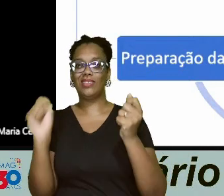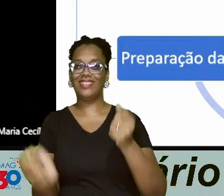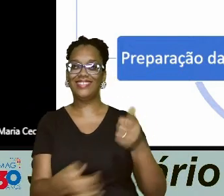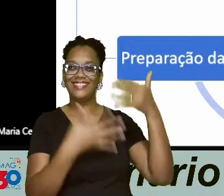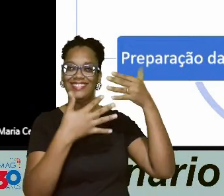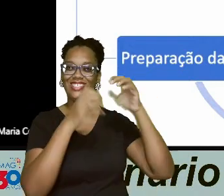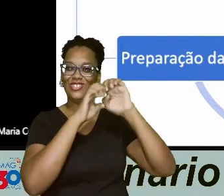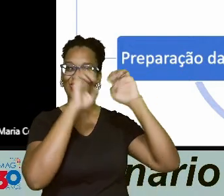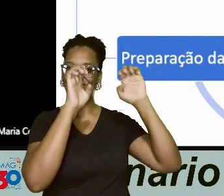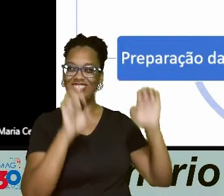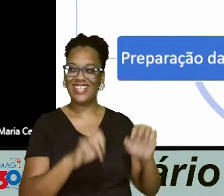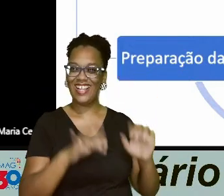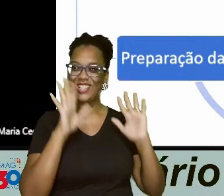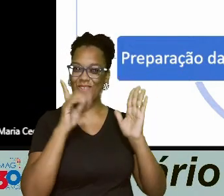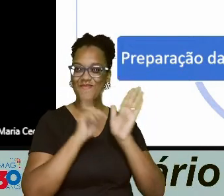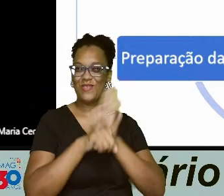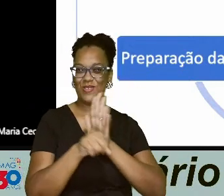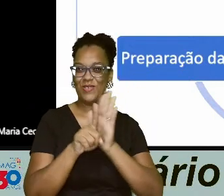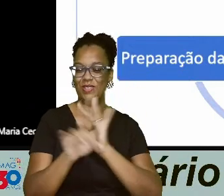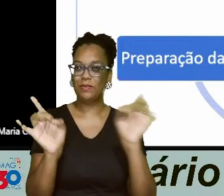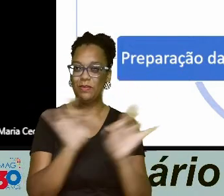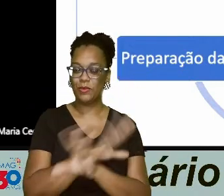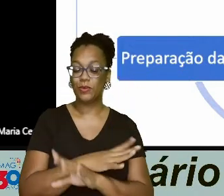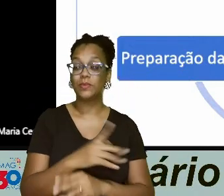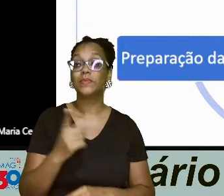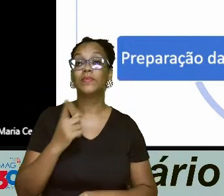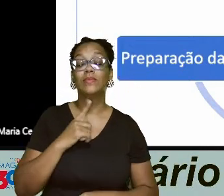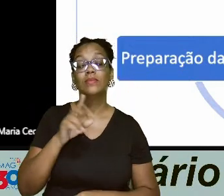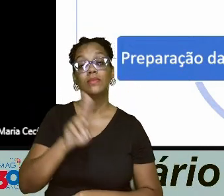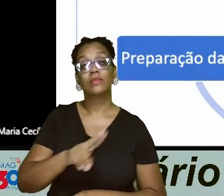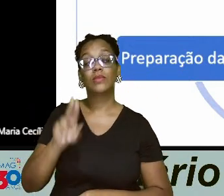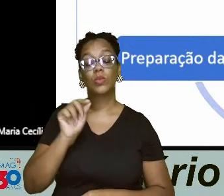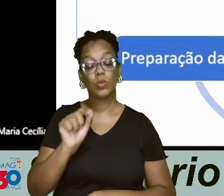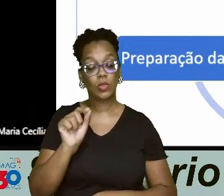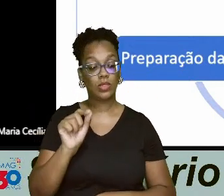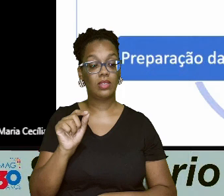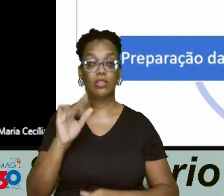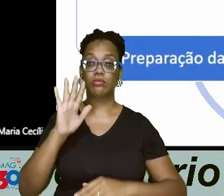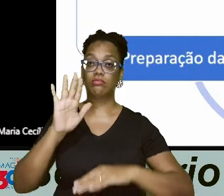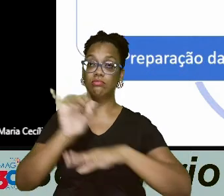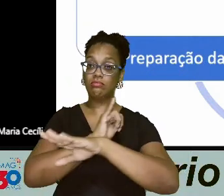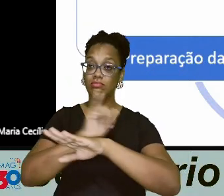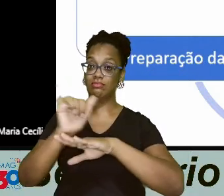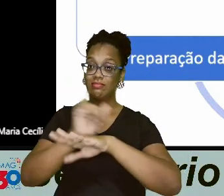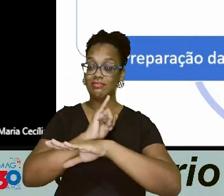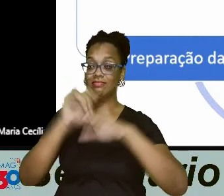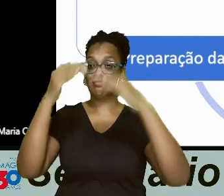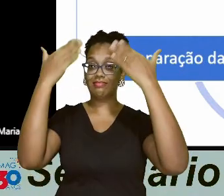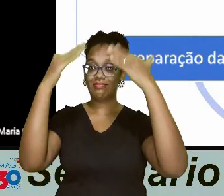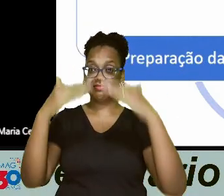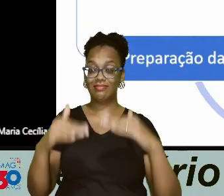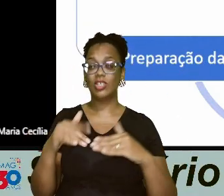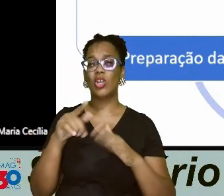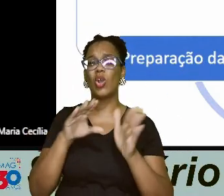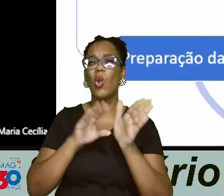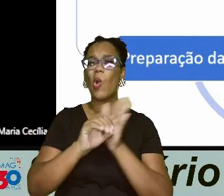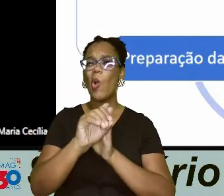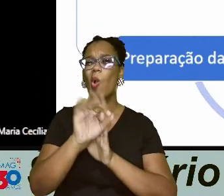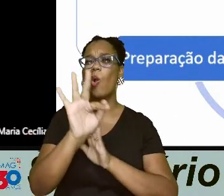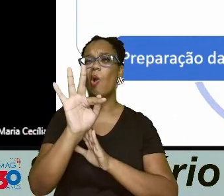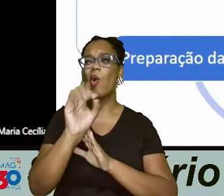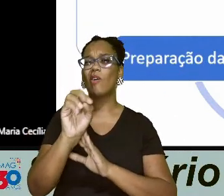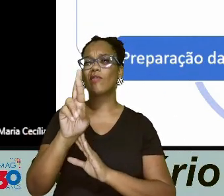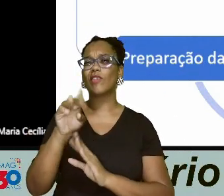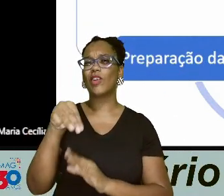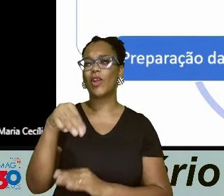essas perguntas e que foi, inclusive, instrumentalizado esse questionário pelo Google Forms, como é muito comum de se fazer, né, de utilizar